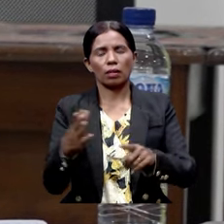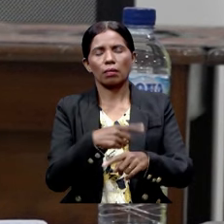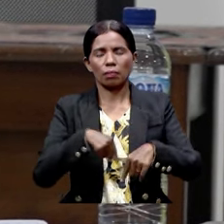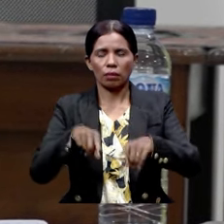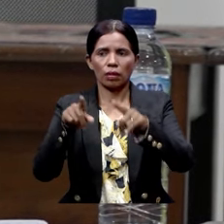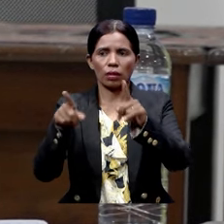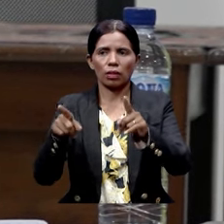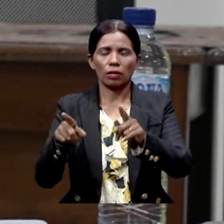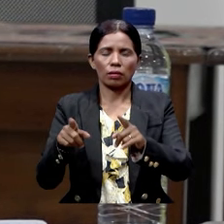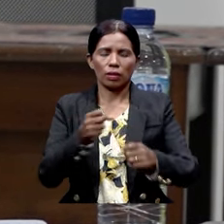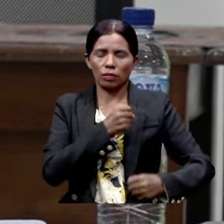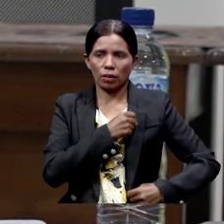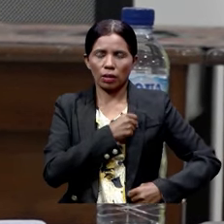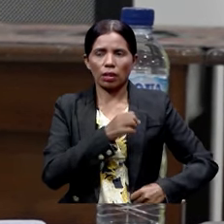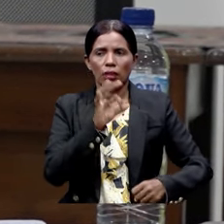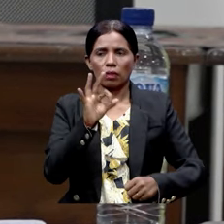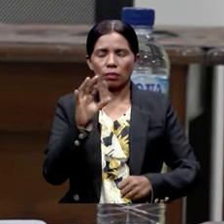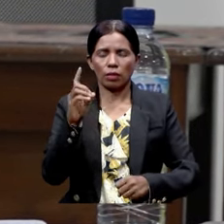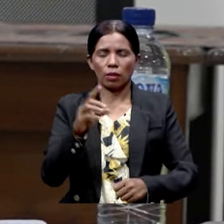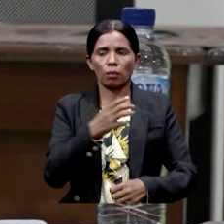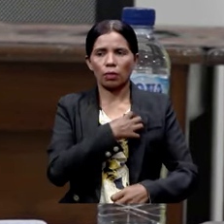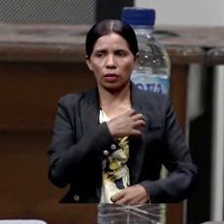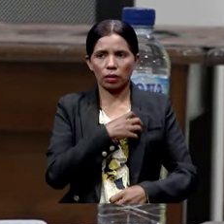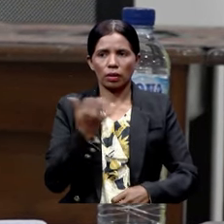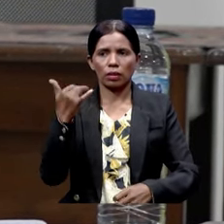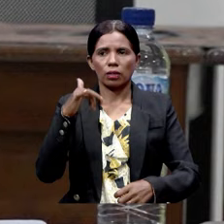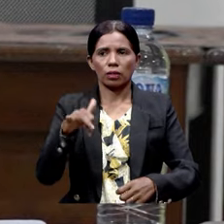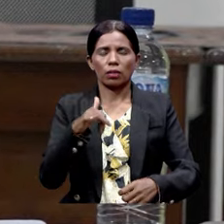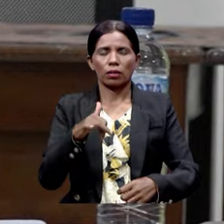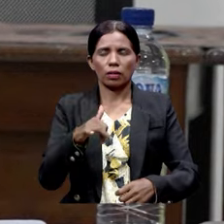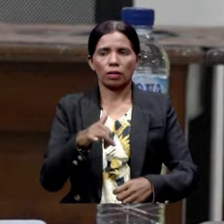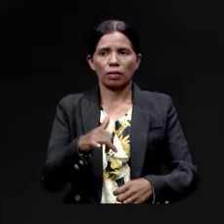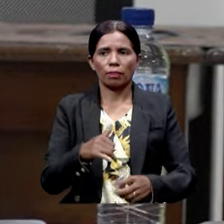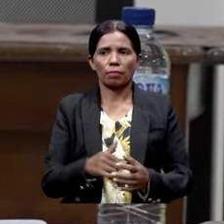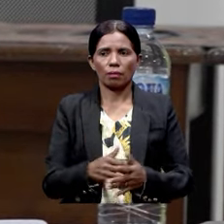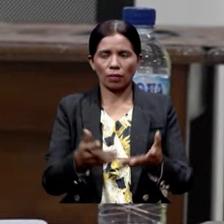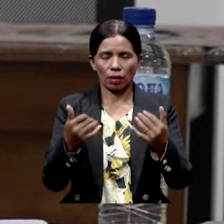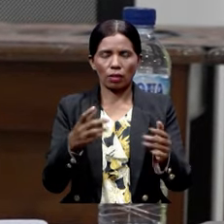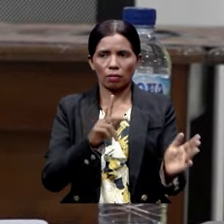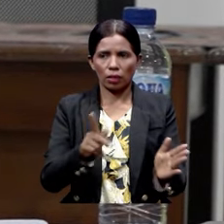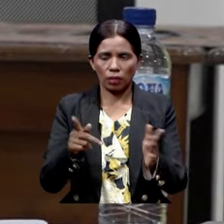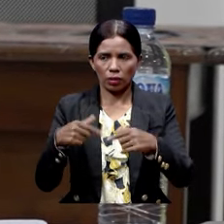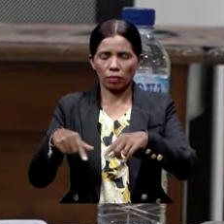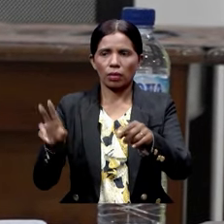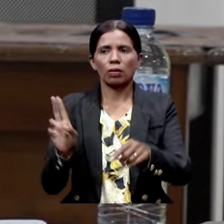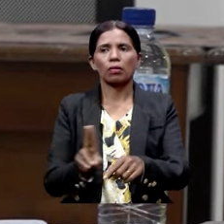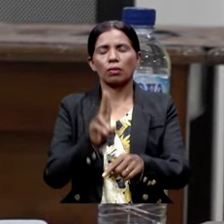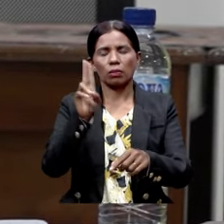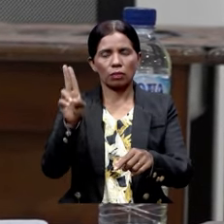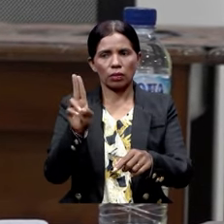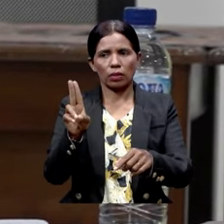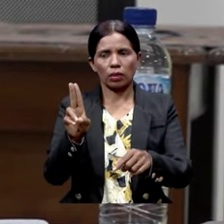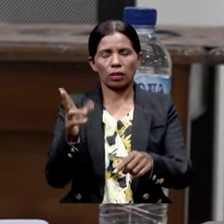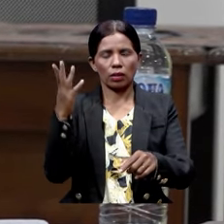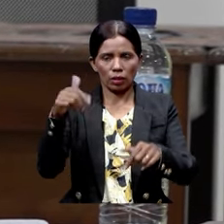a força, FFDTL, polícia, nomos seminário e agora plano atuamos ya universidade ru